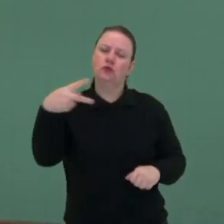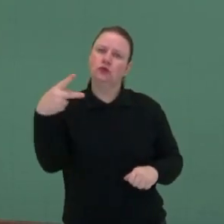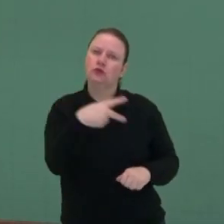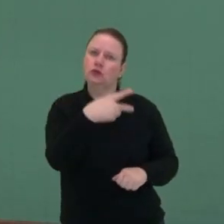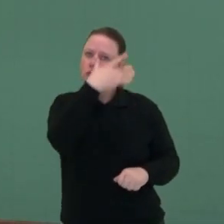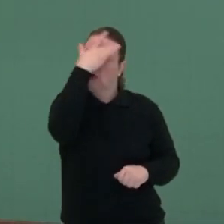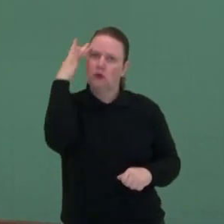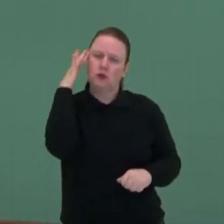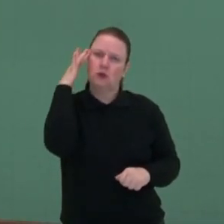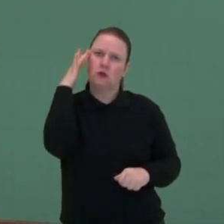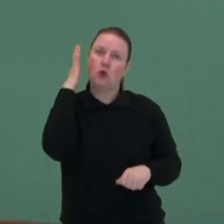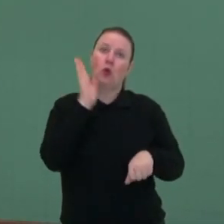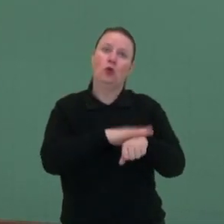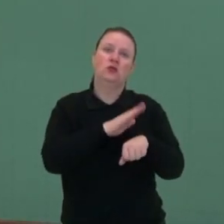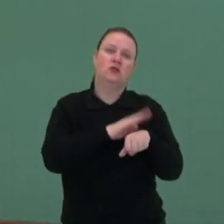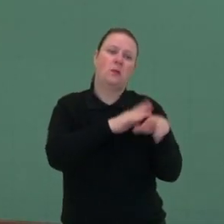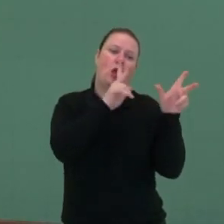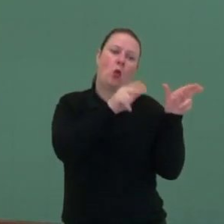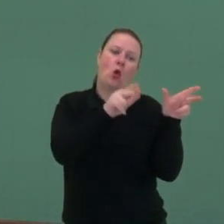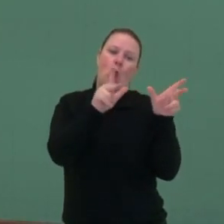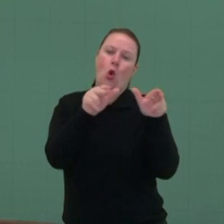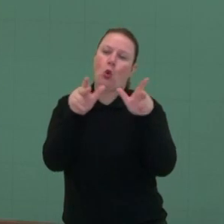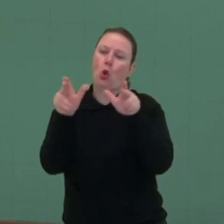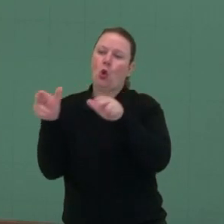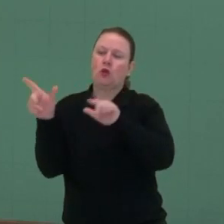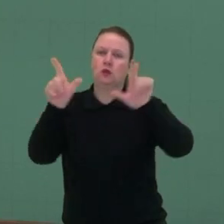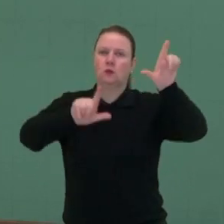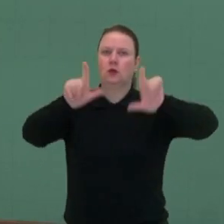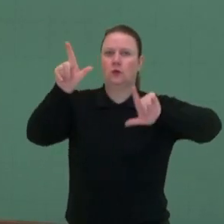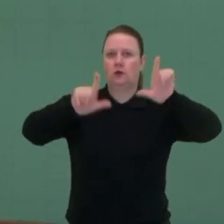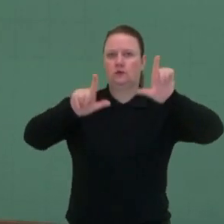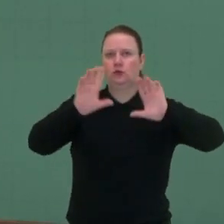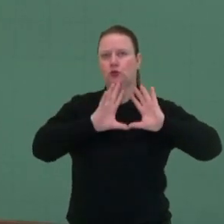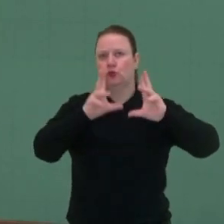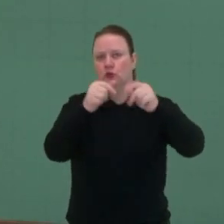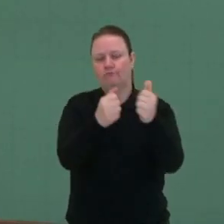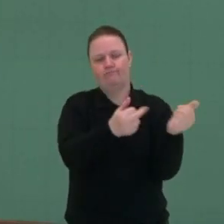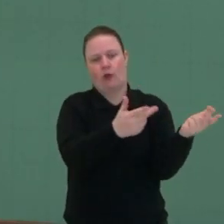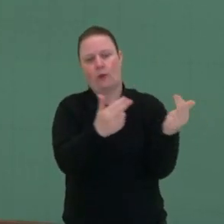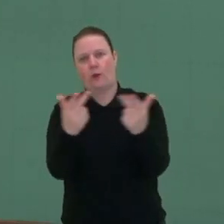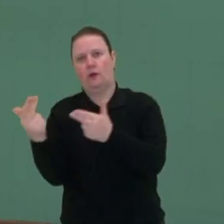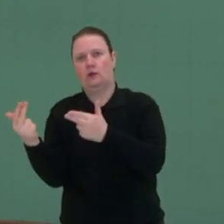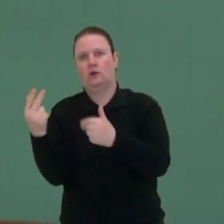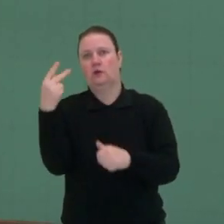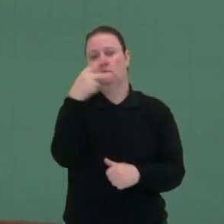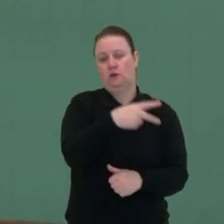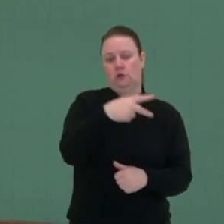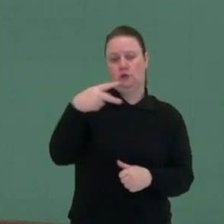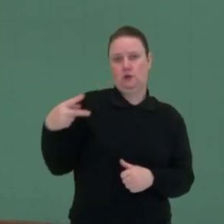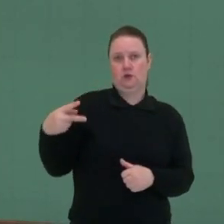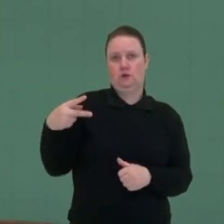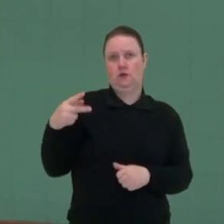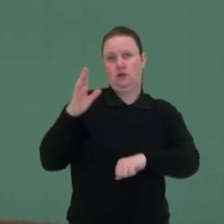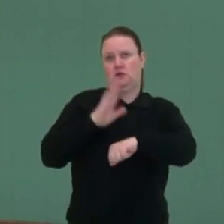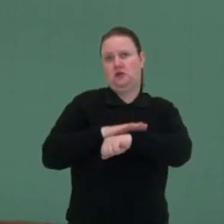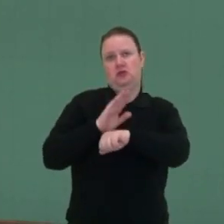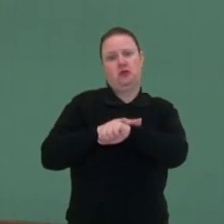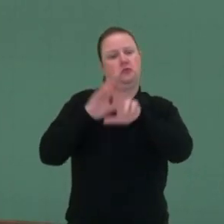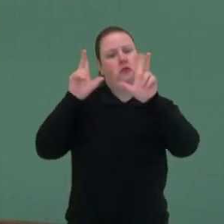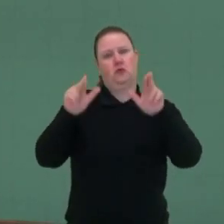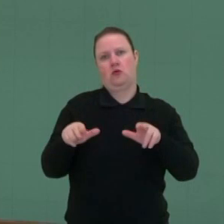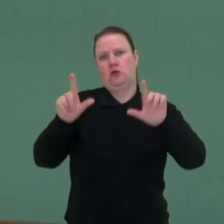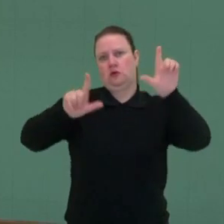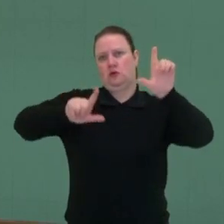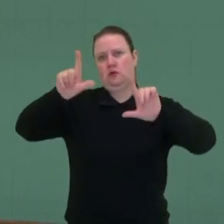o mesmo tempo na televisão, garantindo igualdade entre todos. 22 candidatos com o mesmo tempo de